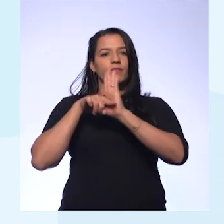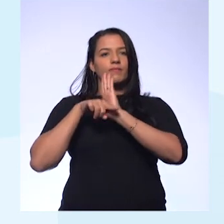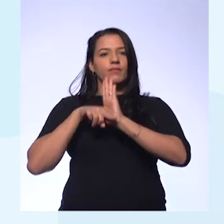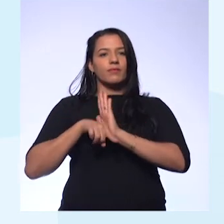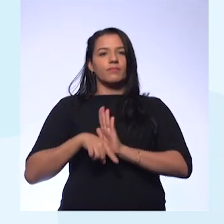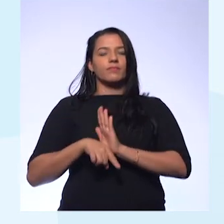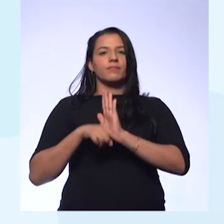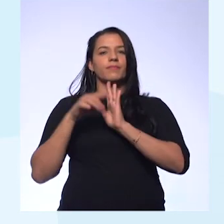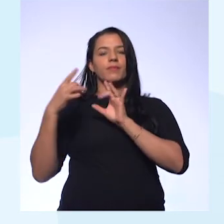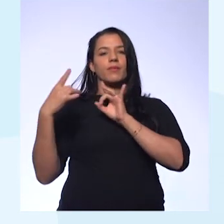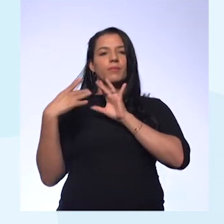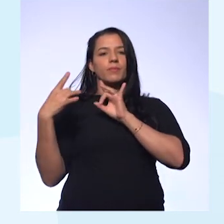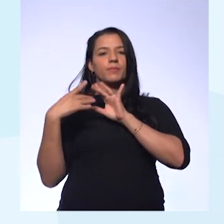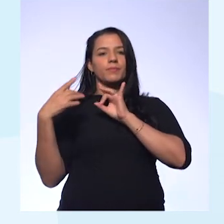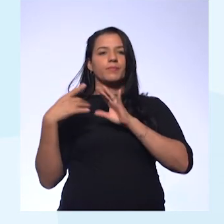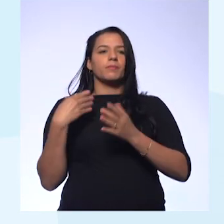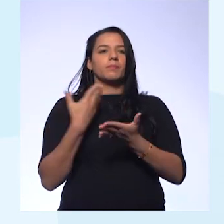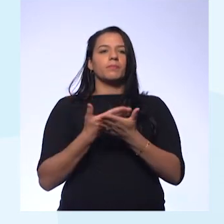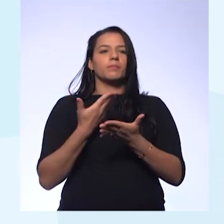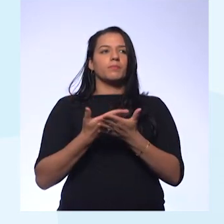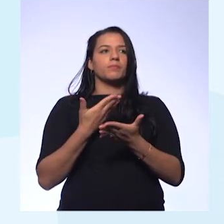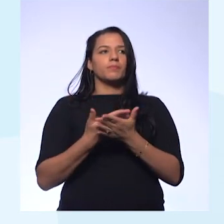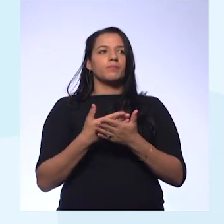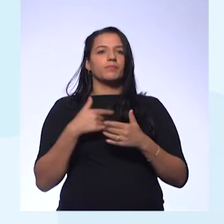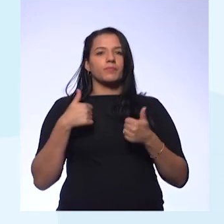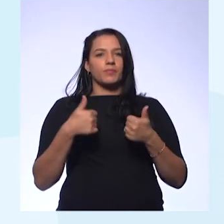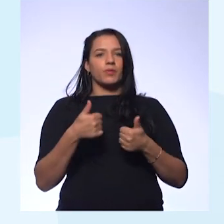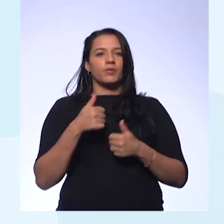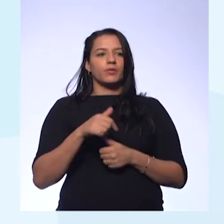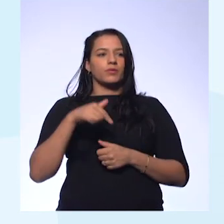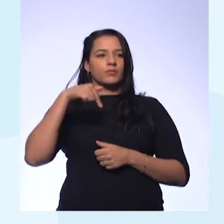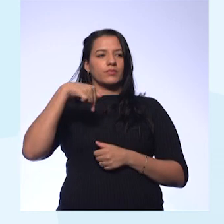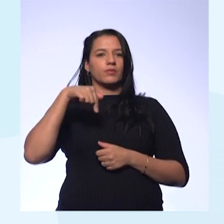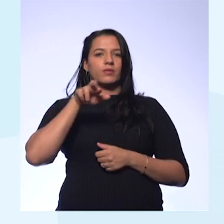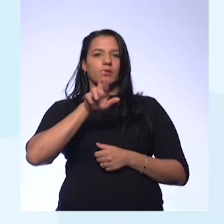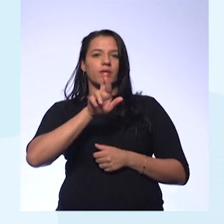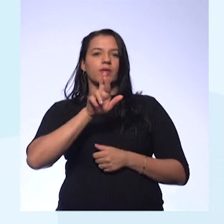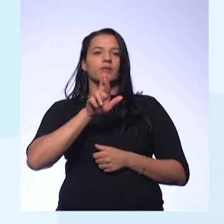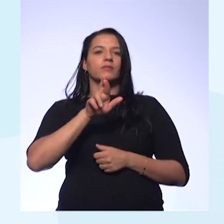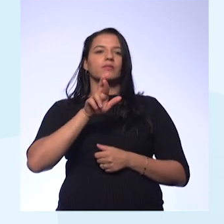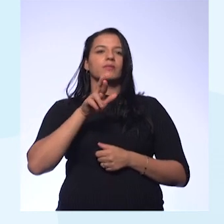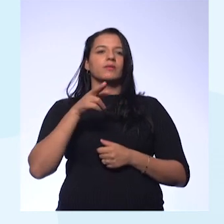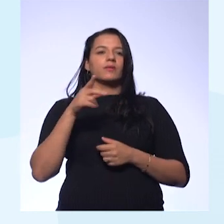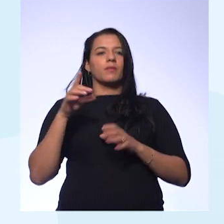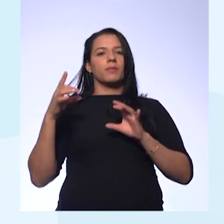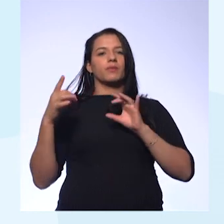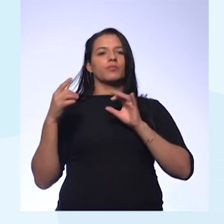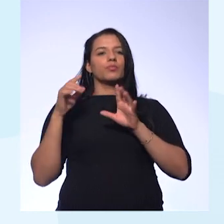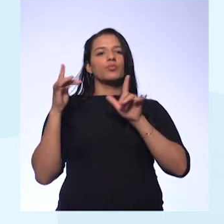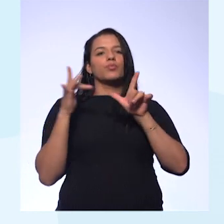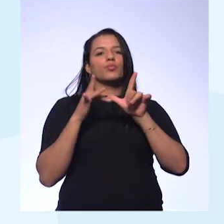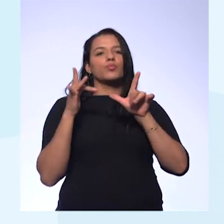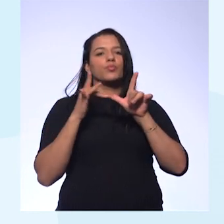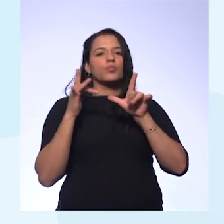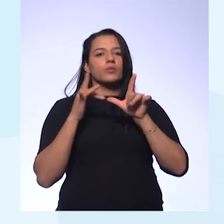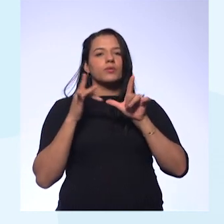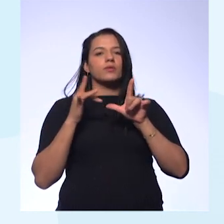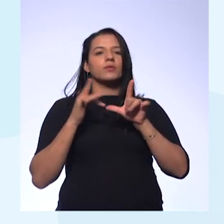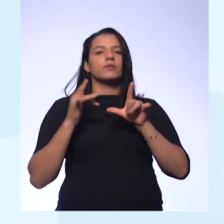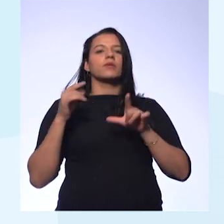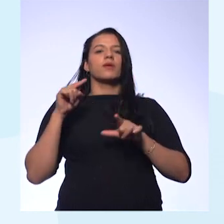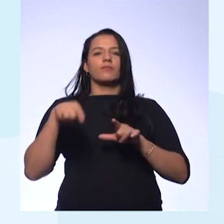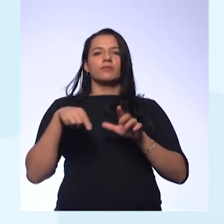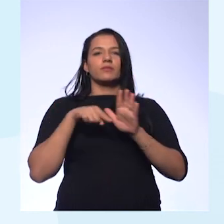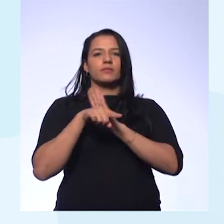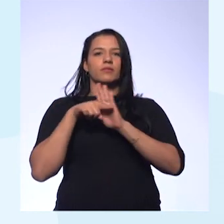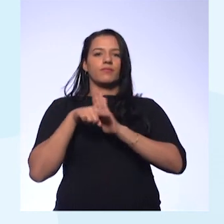a nossa aula, tá? Então, através do QR Code e também do link que aparece aí, vocês vão poder